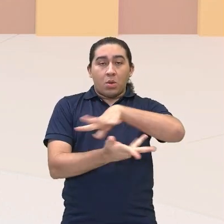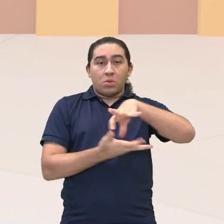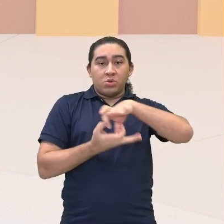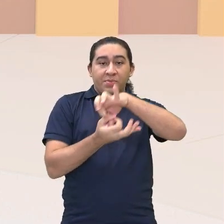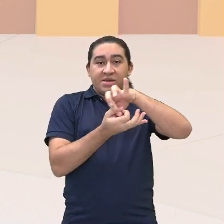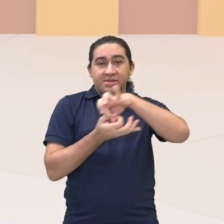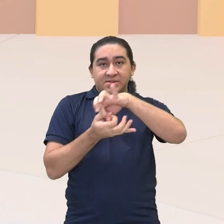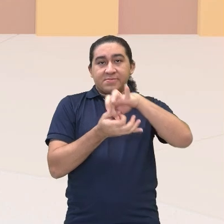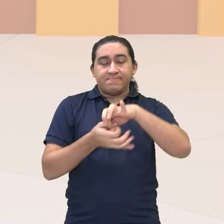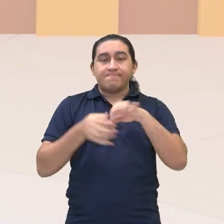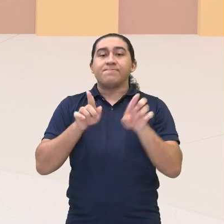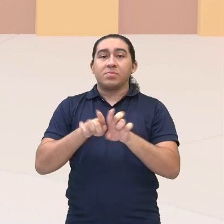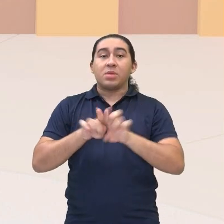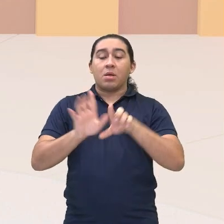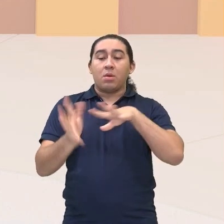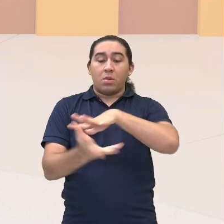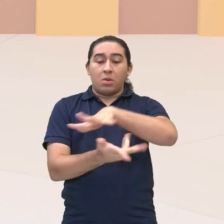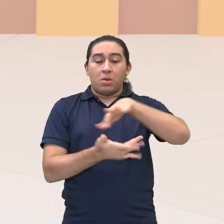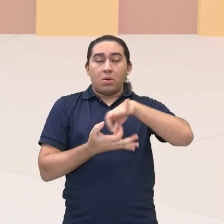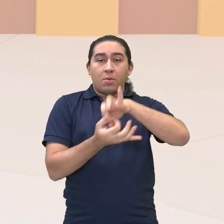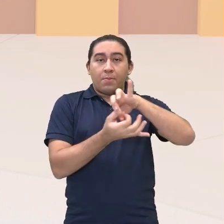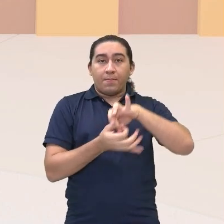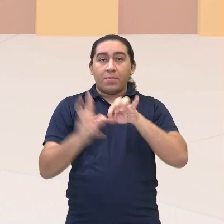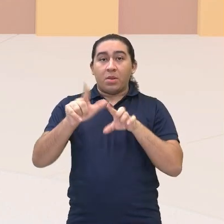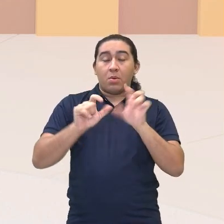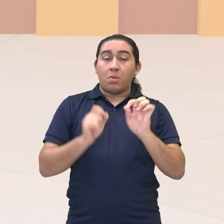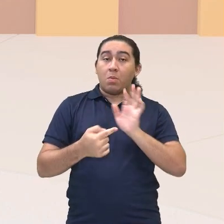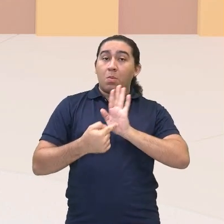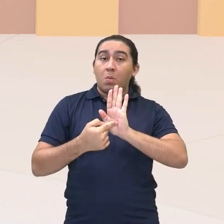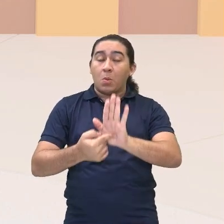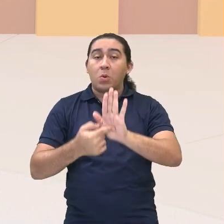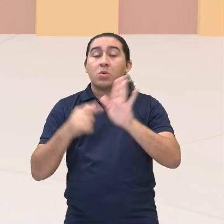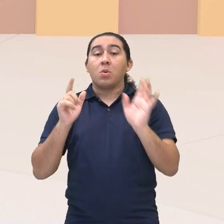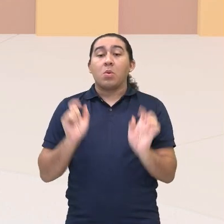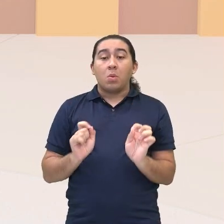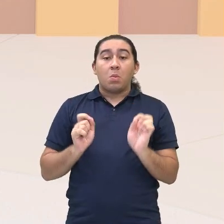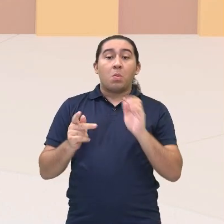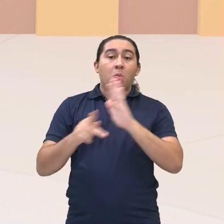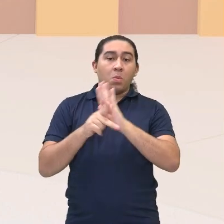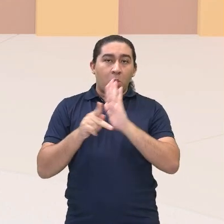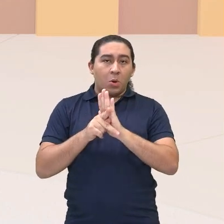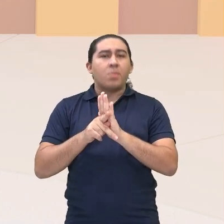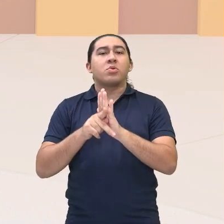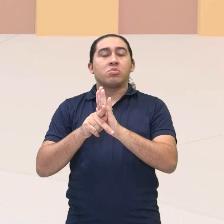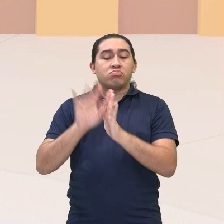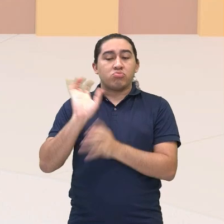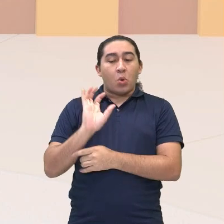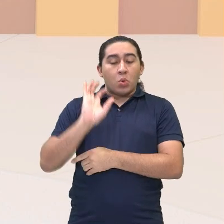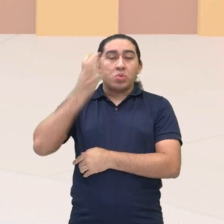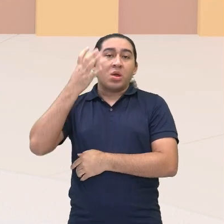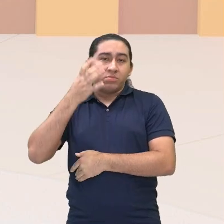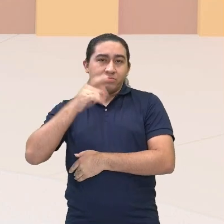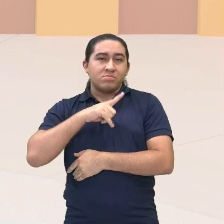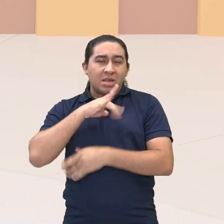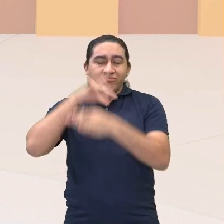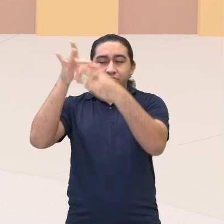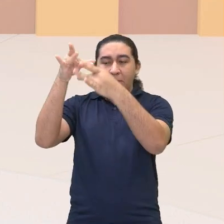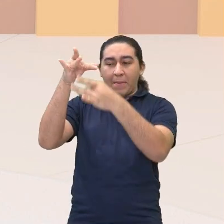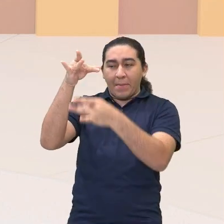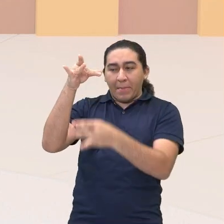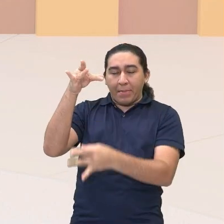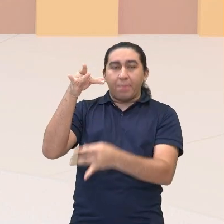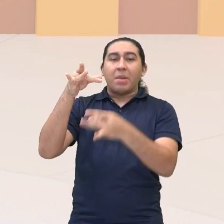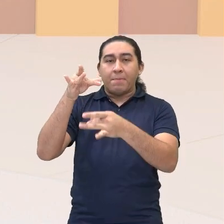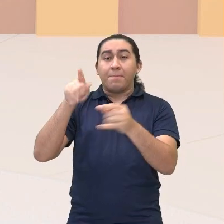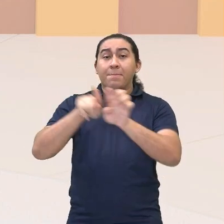a globalização, ela aparece aí como um fenômeno complexo, tá? Porém, ela vai